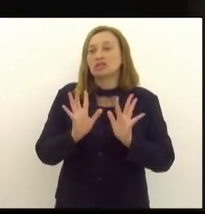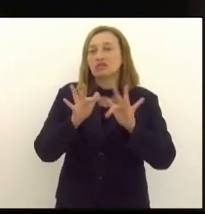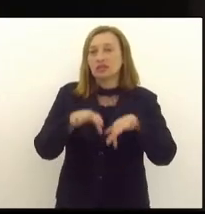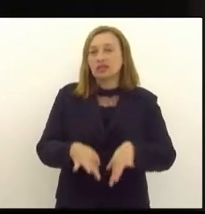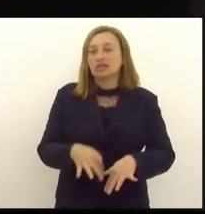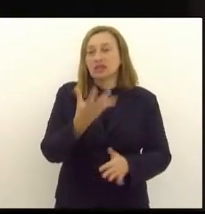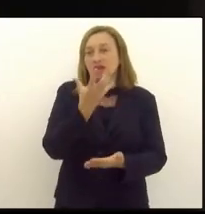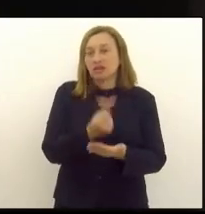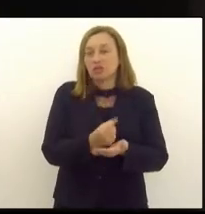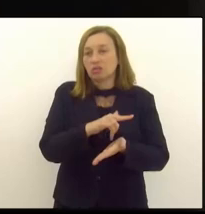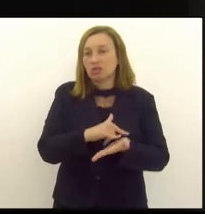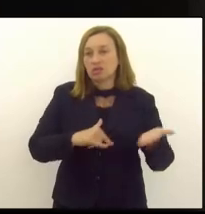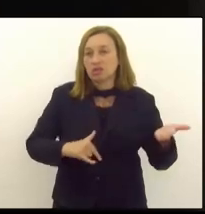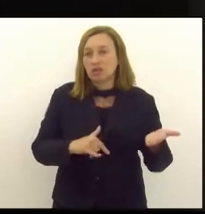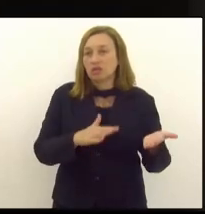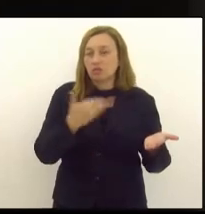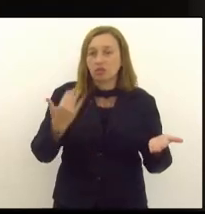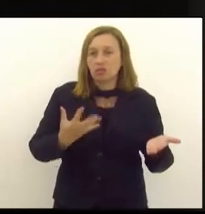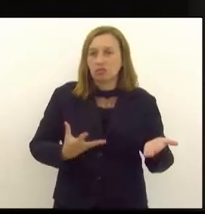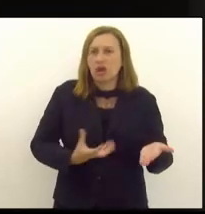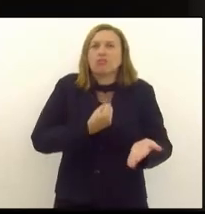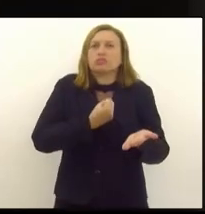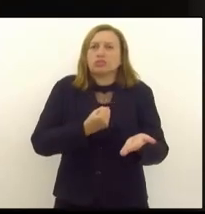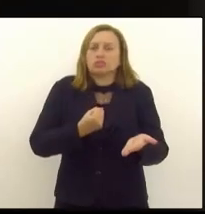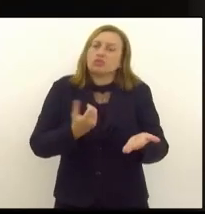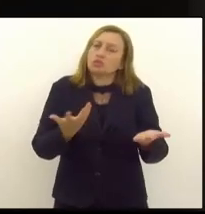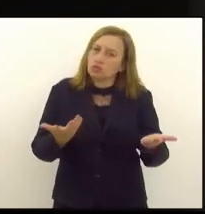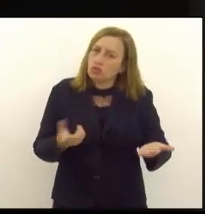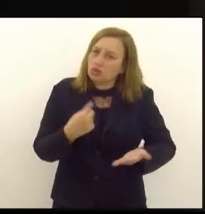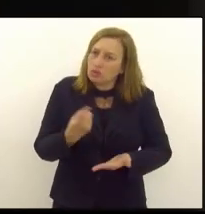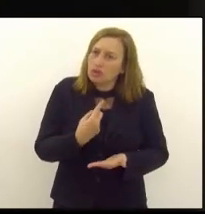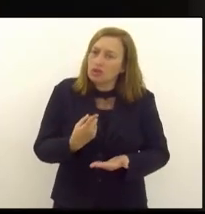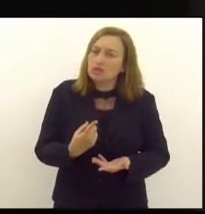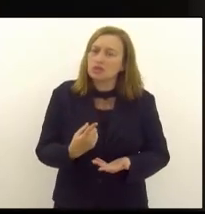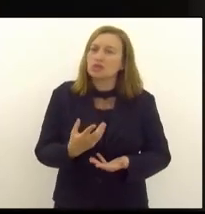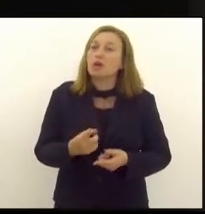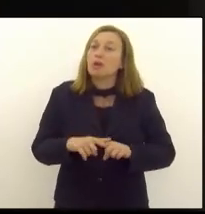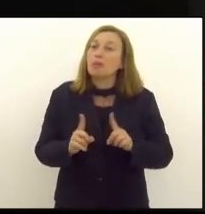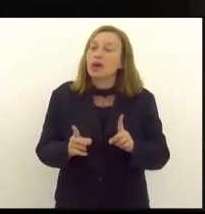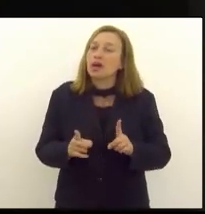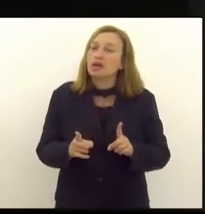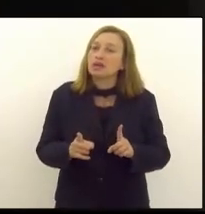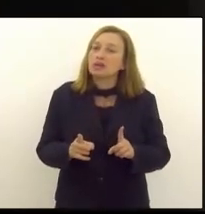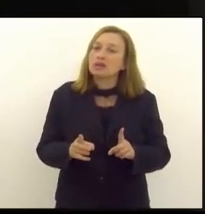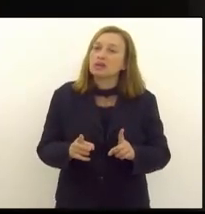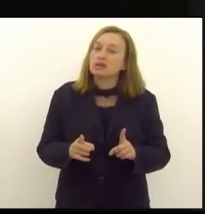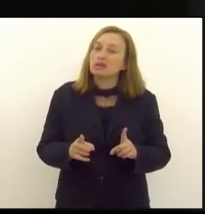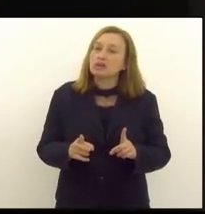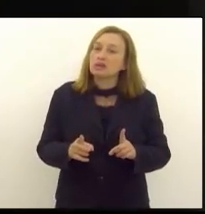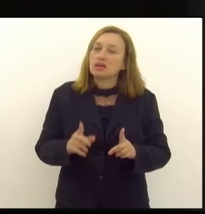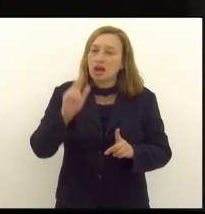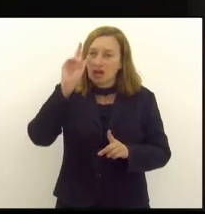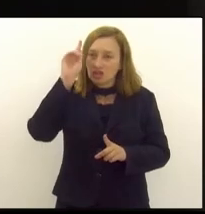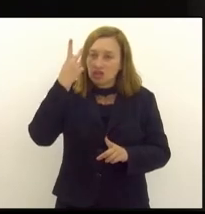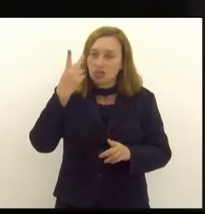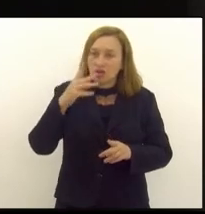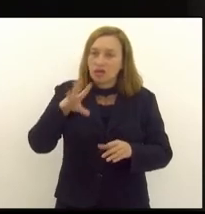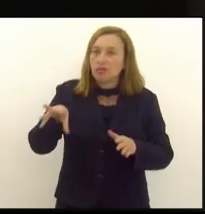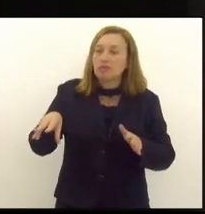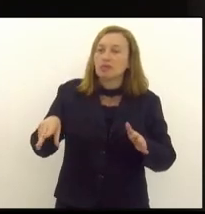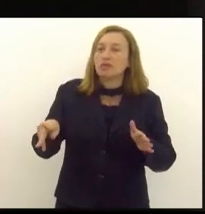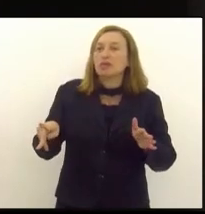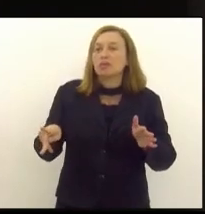né, precocemente, assustadoramente, nos assustou a todos. Mas o legado dele está aqui e a gente vai levar também